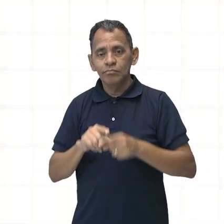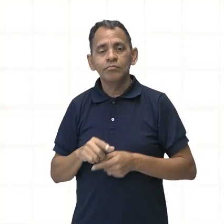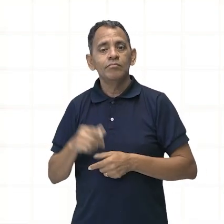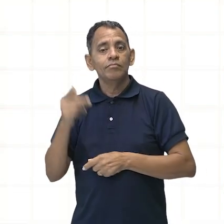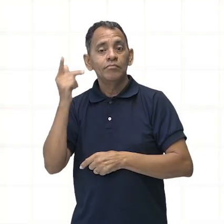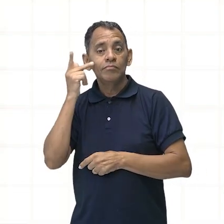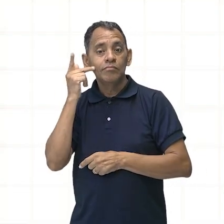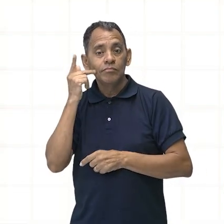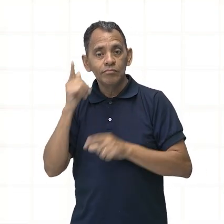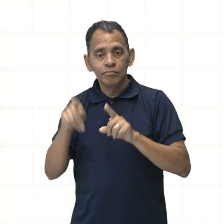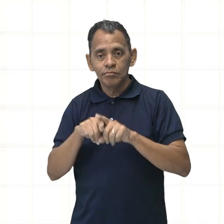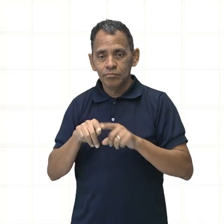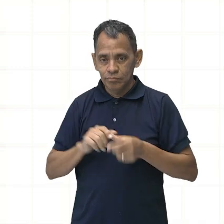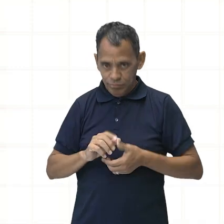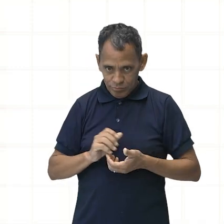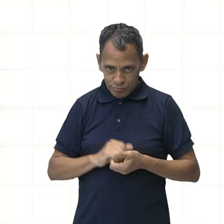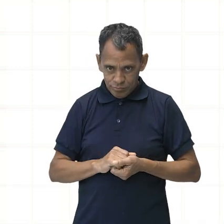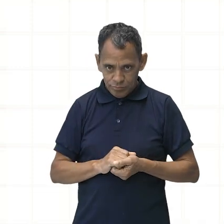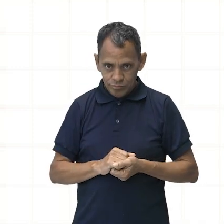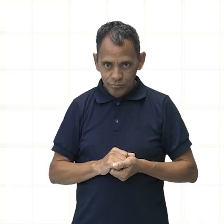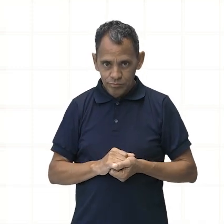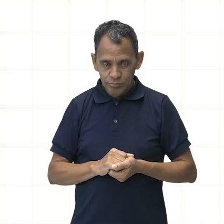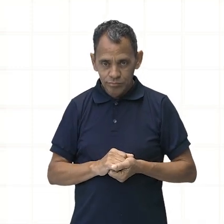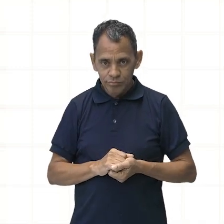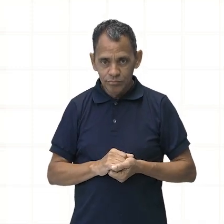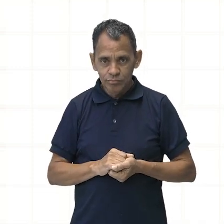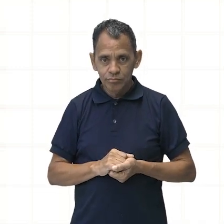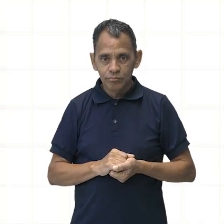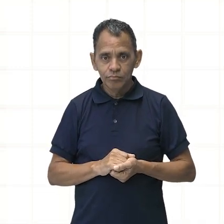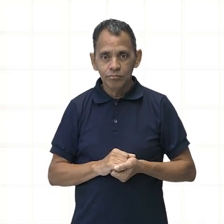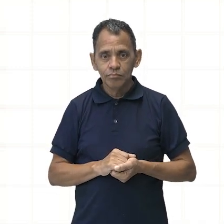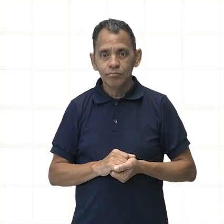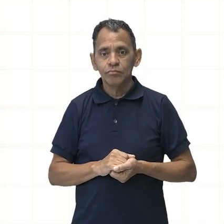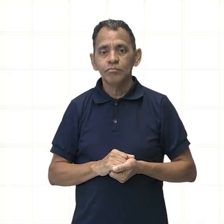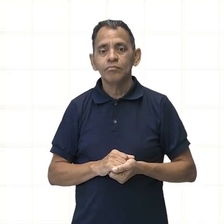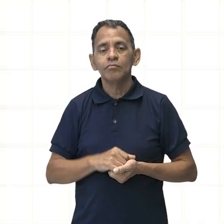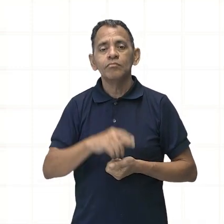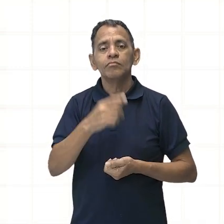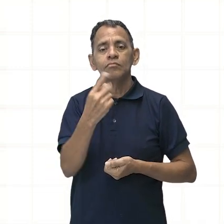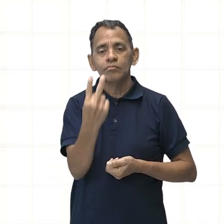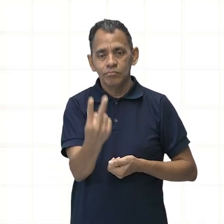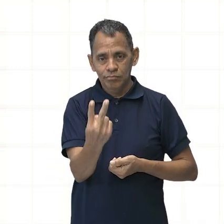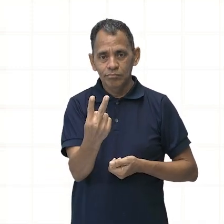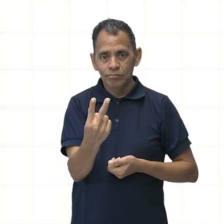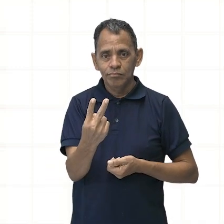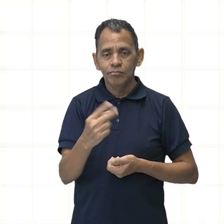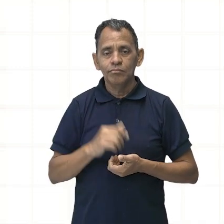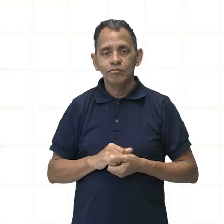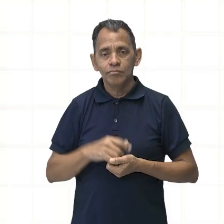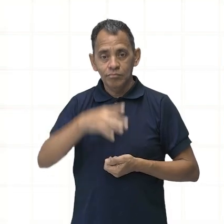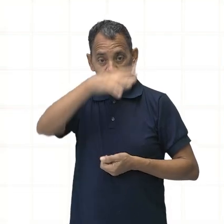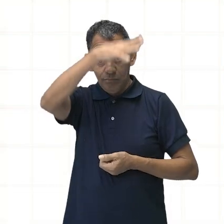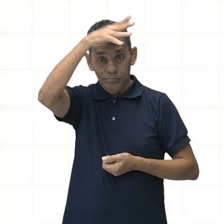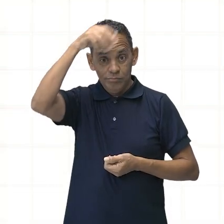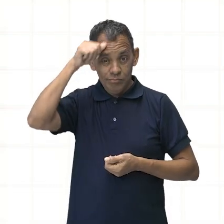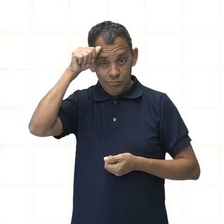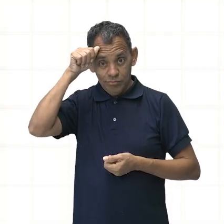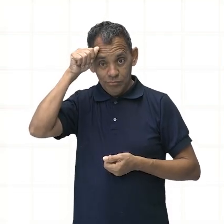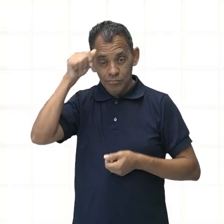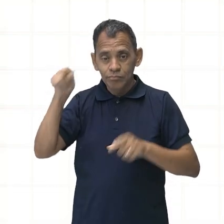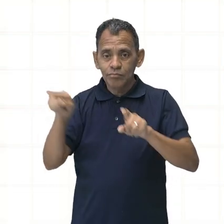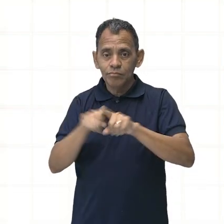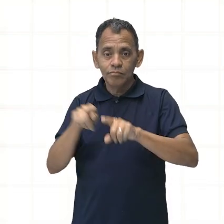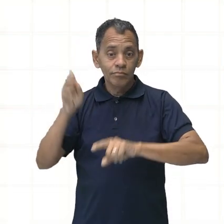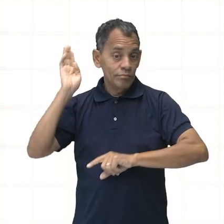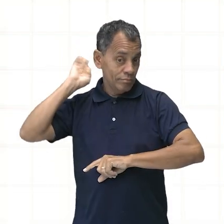Salvador. Destaco na região norte 2 grandes centros metropolitanos, né? Manaus, por exemplo, e